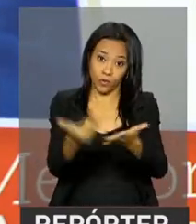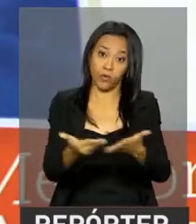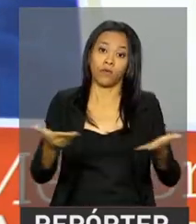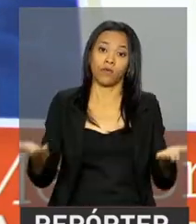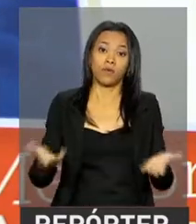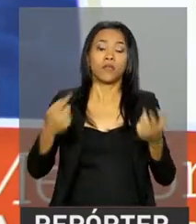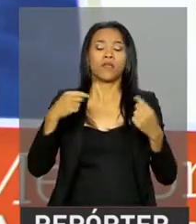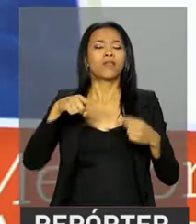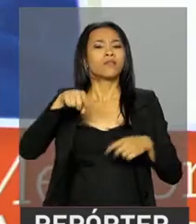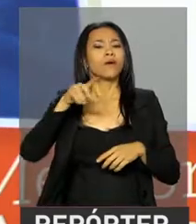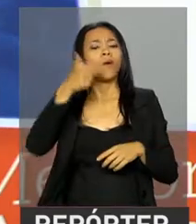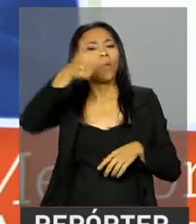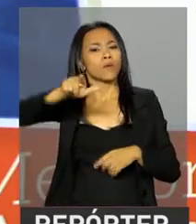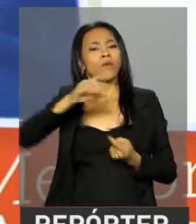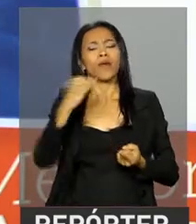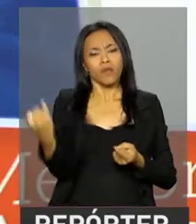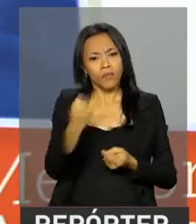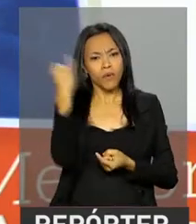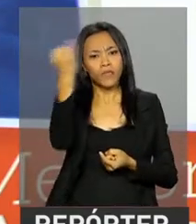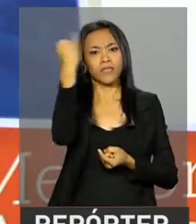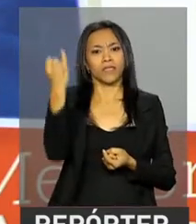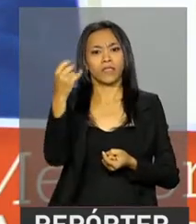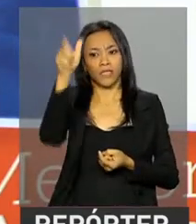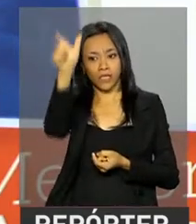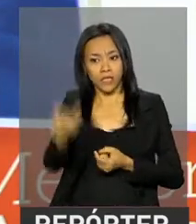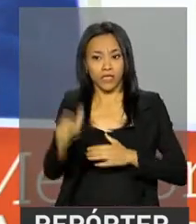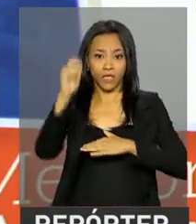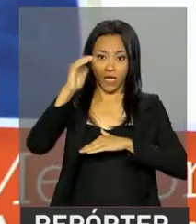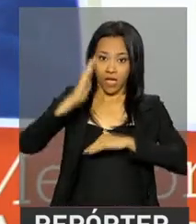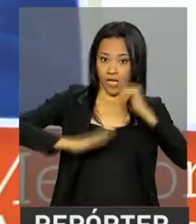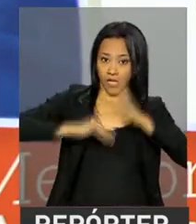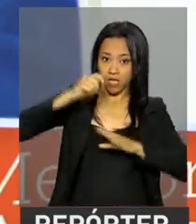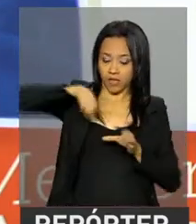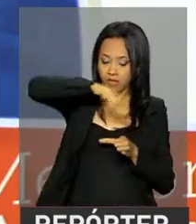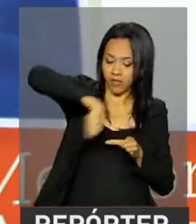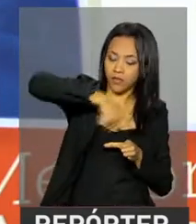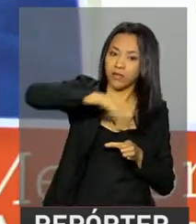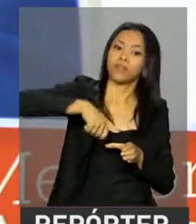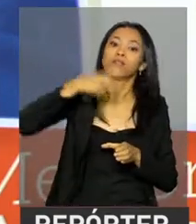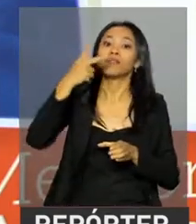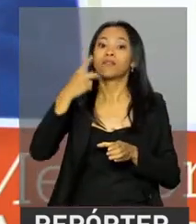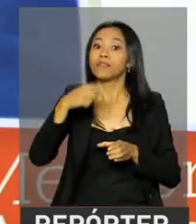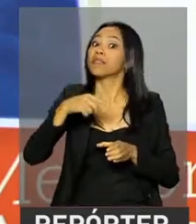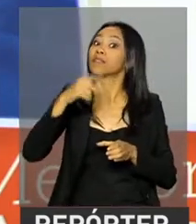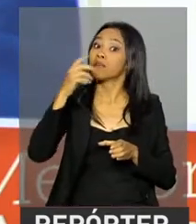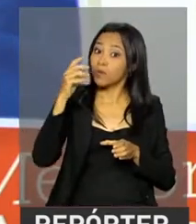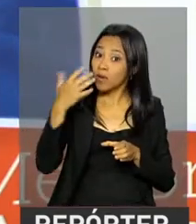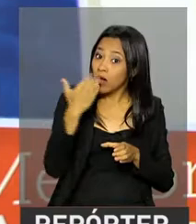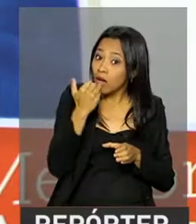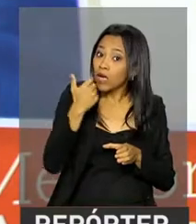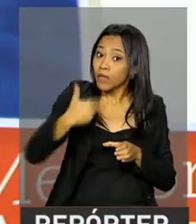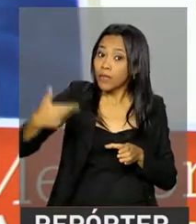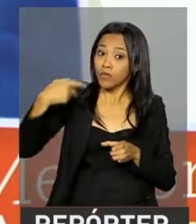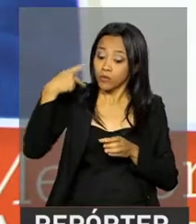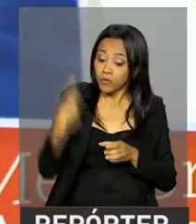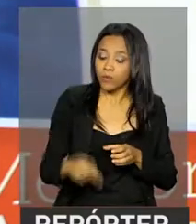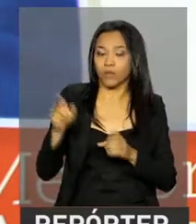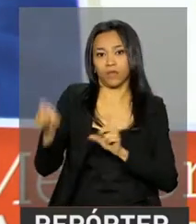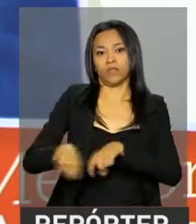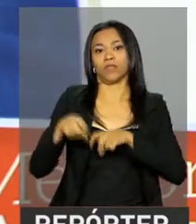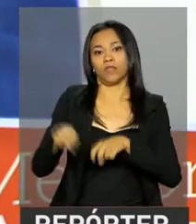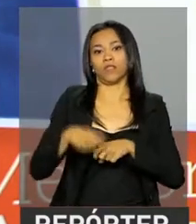localizada. É importante dizer que as merendeiras devem sempre considerar os alimentos produzidos localmente, porque uma das